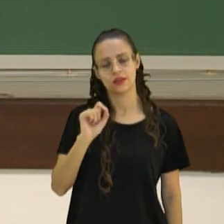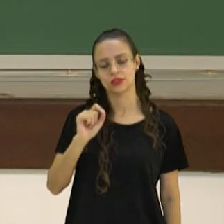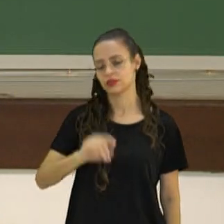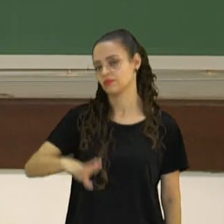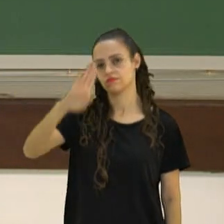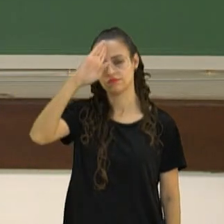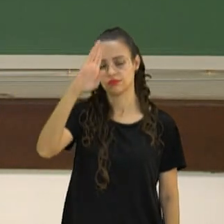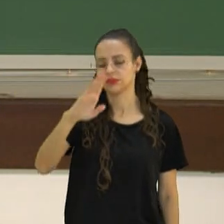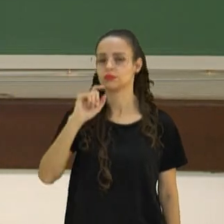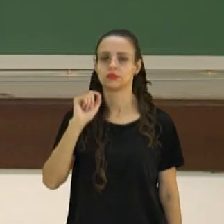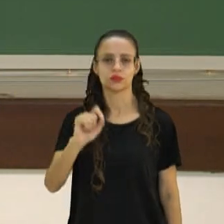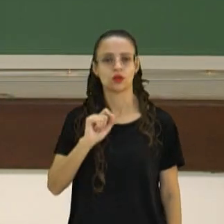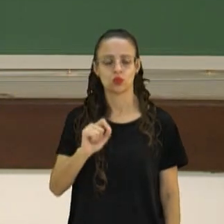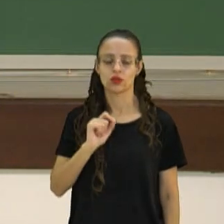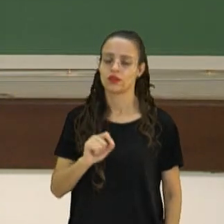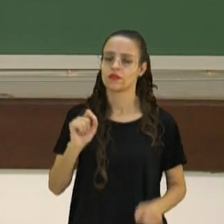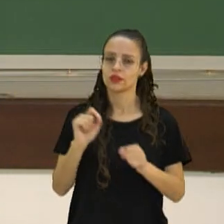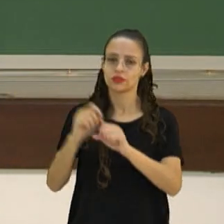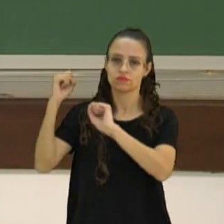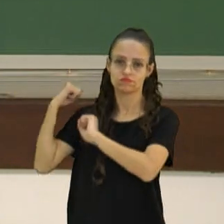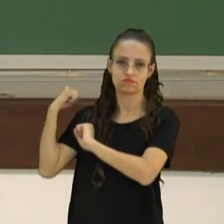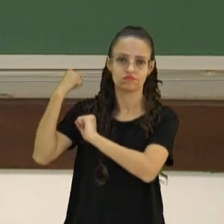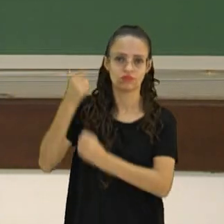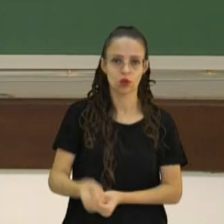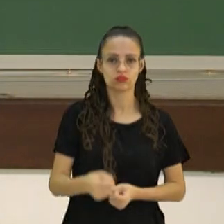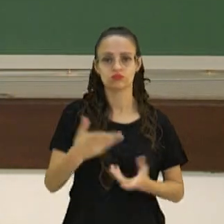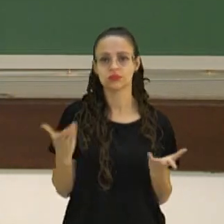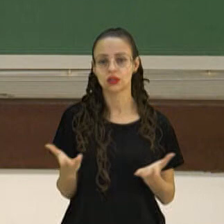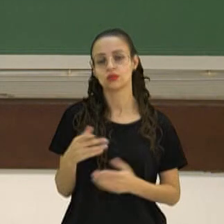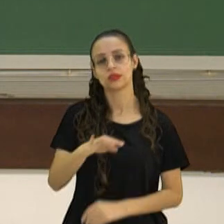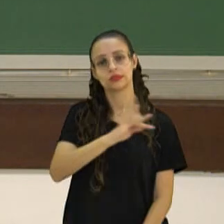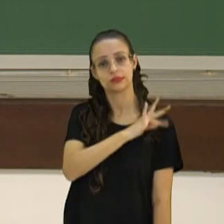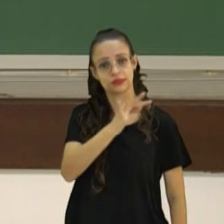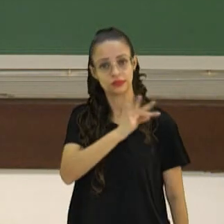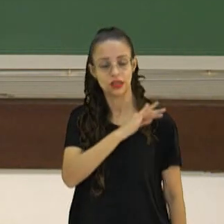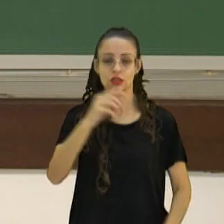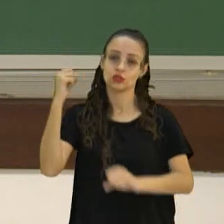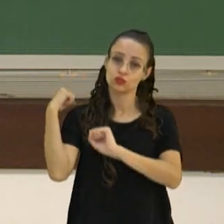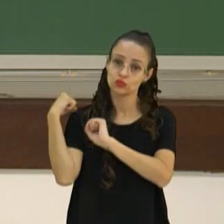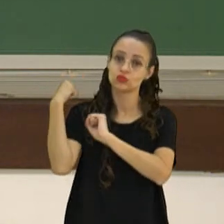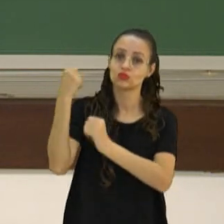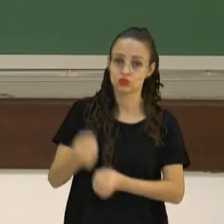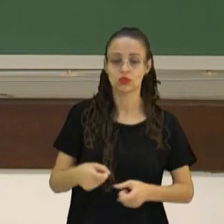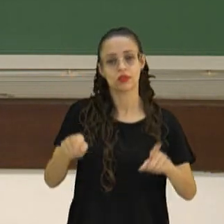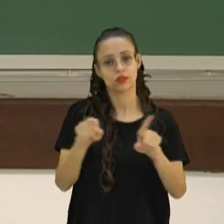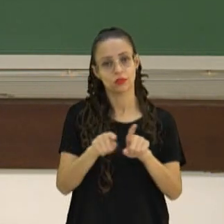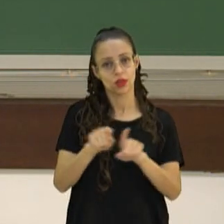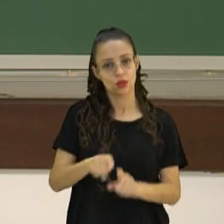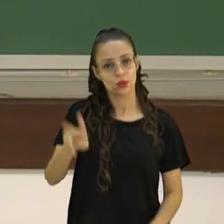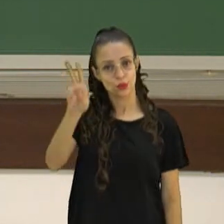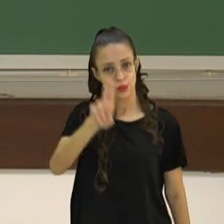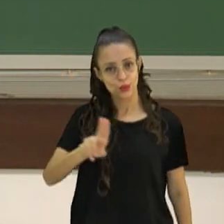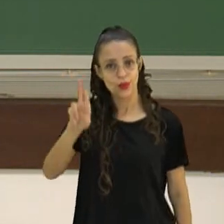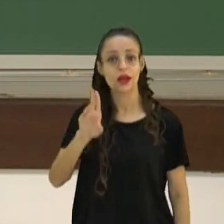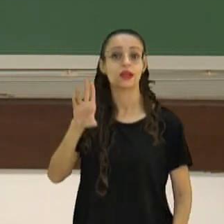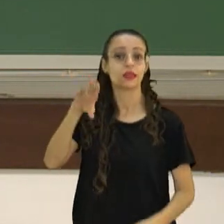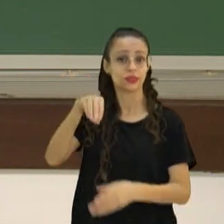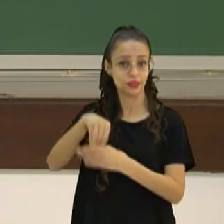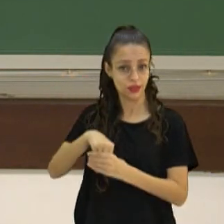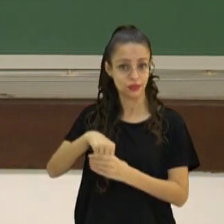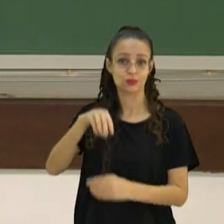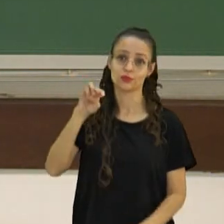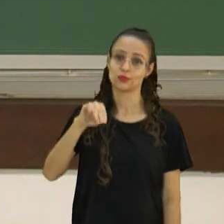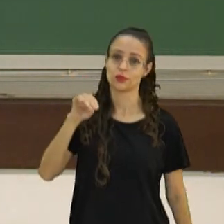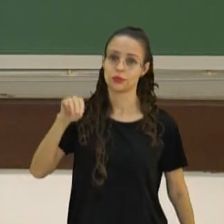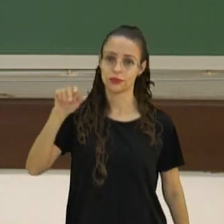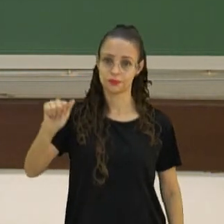ideia, né, de realizar um ippon, né? Então, algumas das técnicas do judô também são utilizadas dentro do